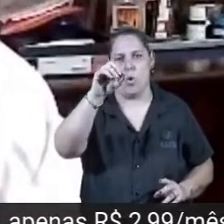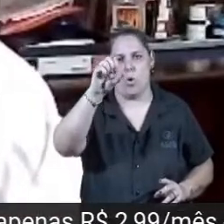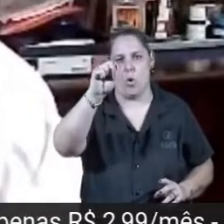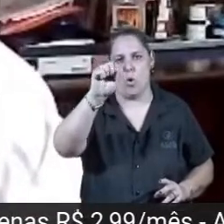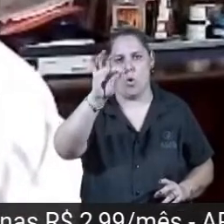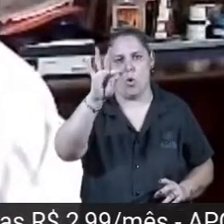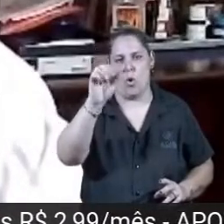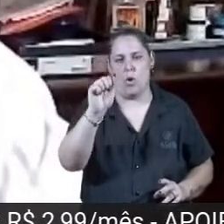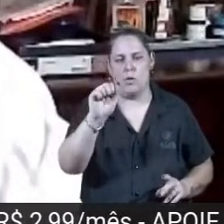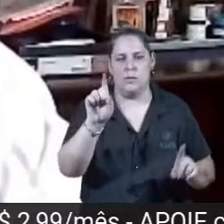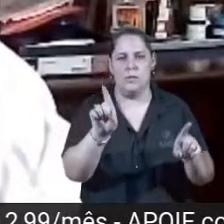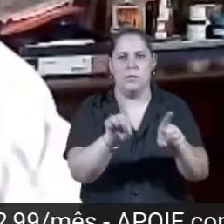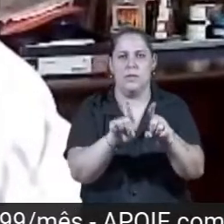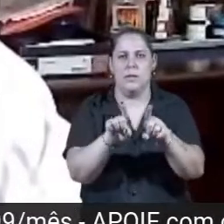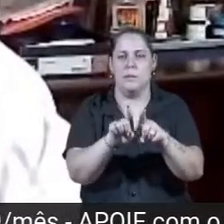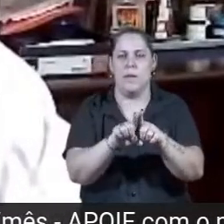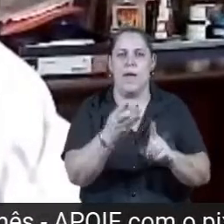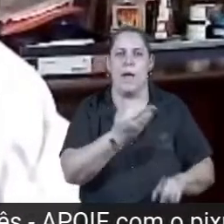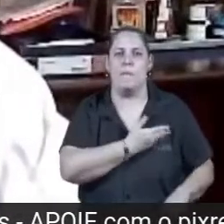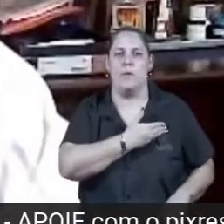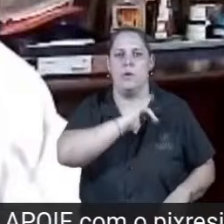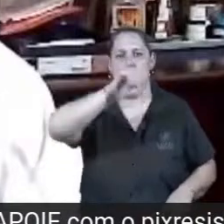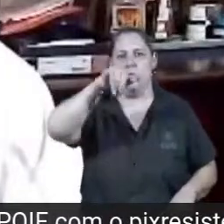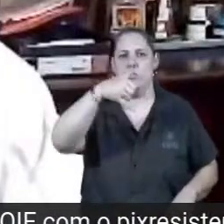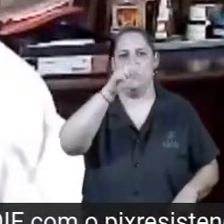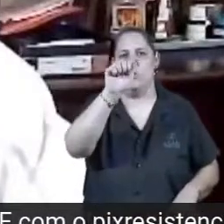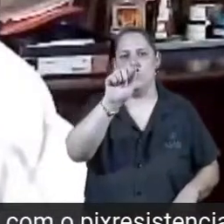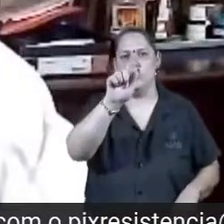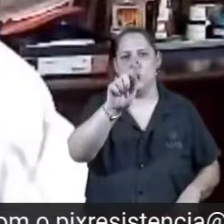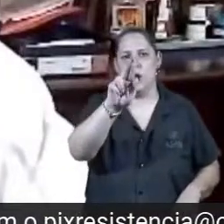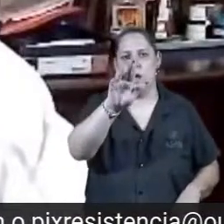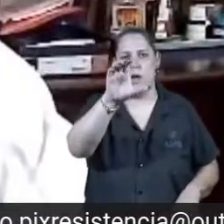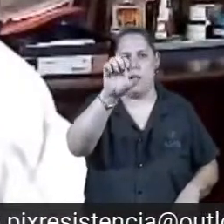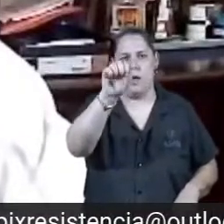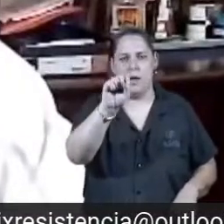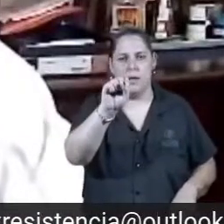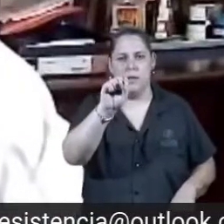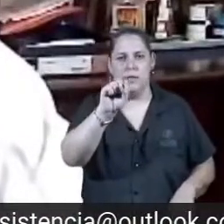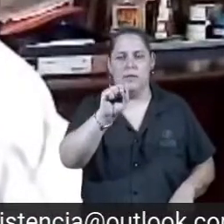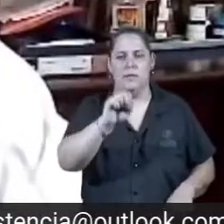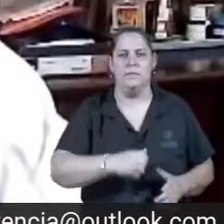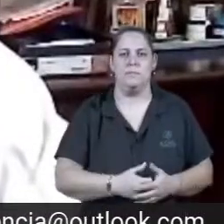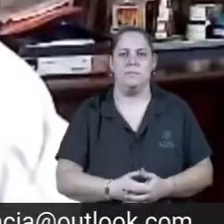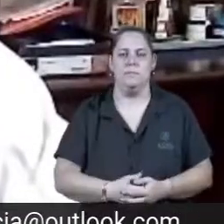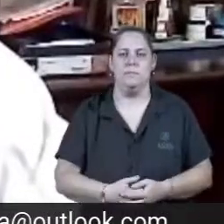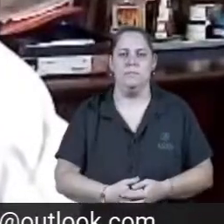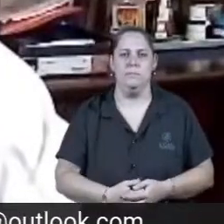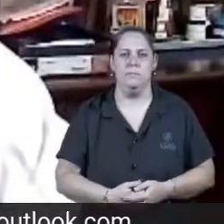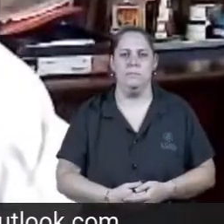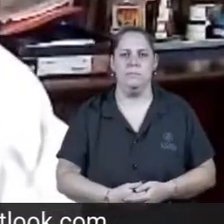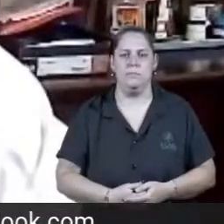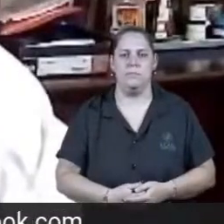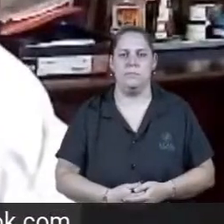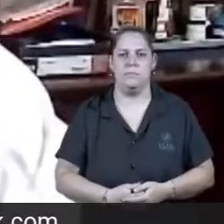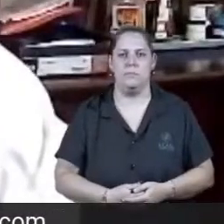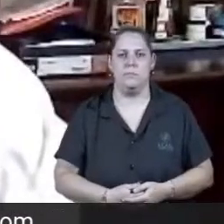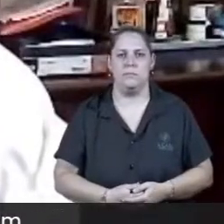o companheiro Jacques Wagner, que também está aí presente representando a nossa